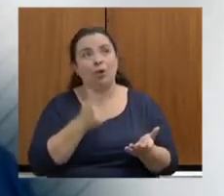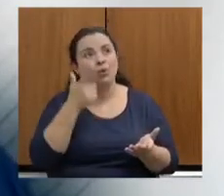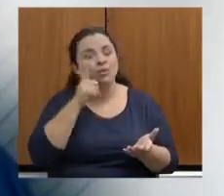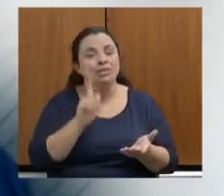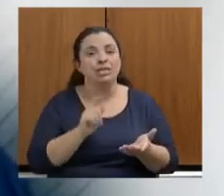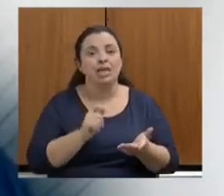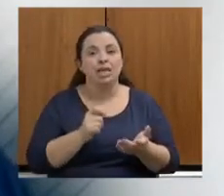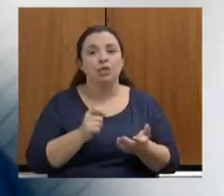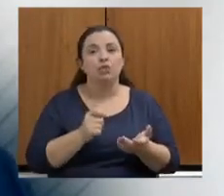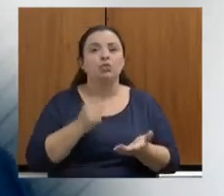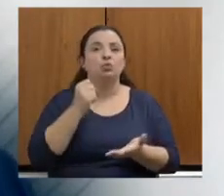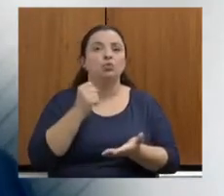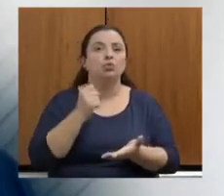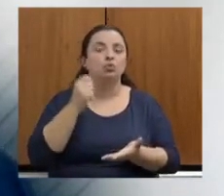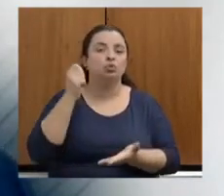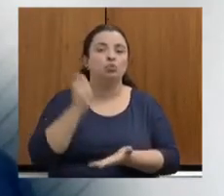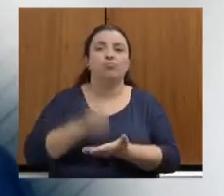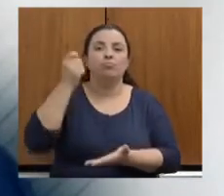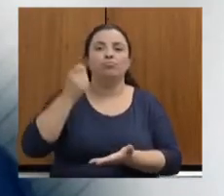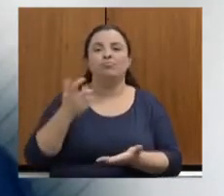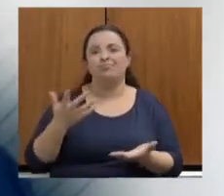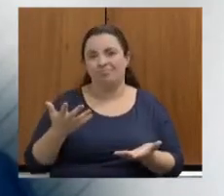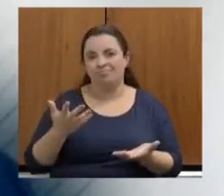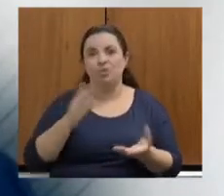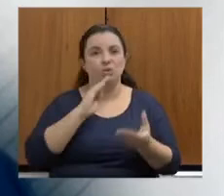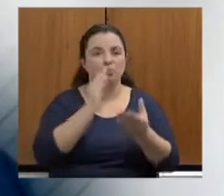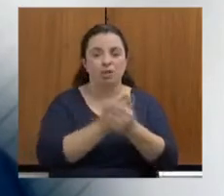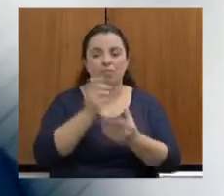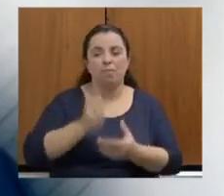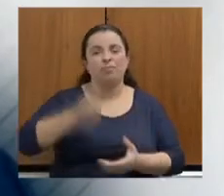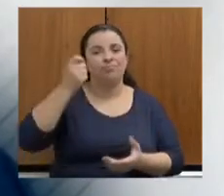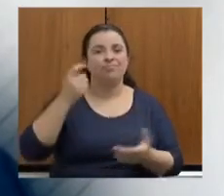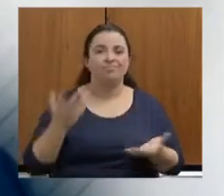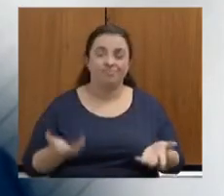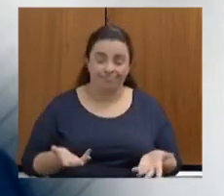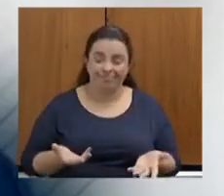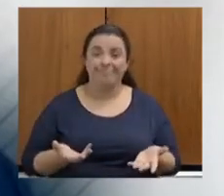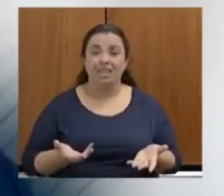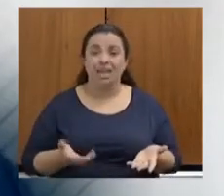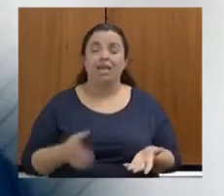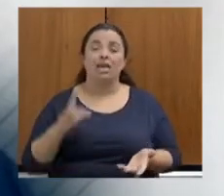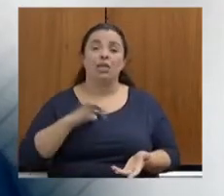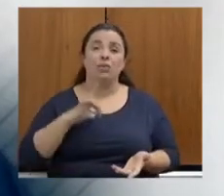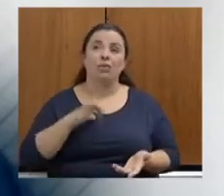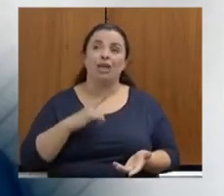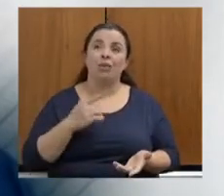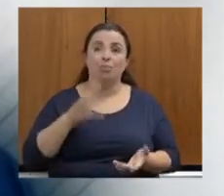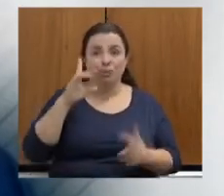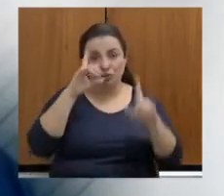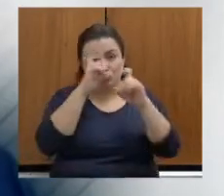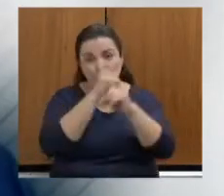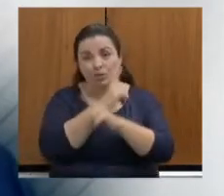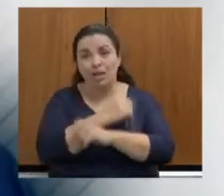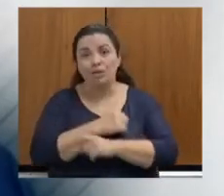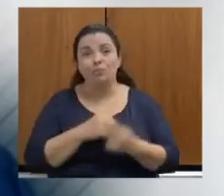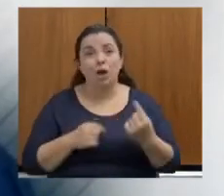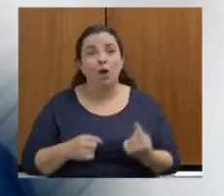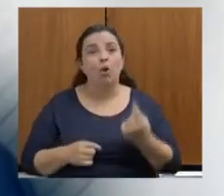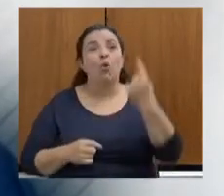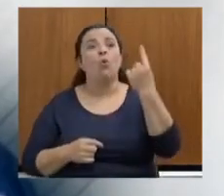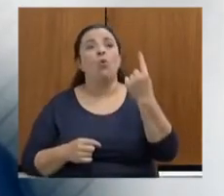causas Então por um lado na primeira instância uma dificuldade enorme para só uma vara Ltda